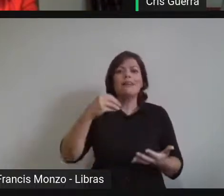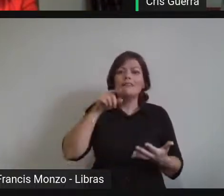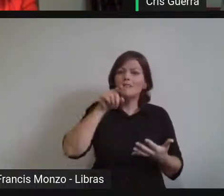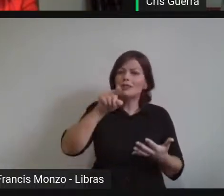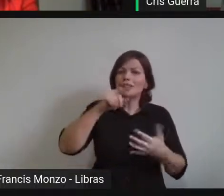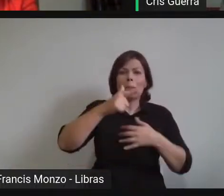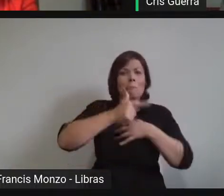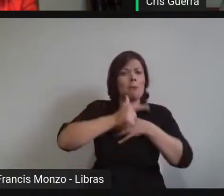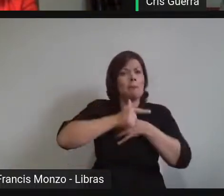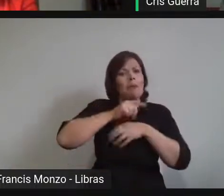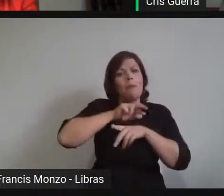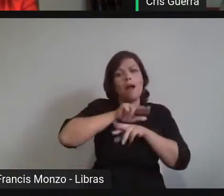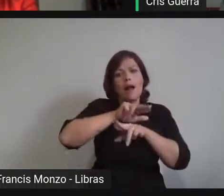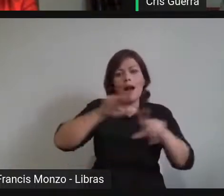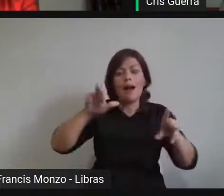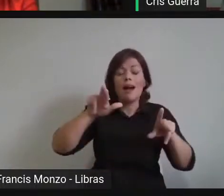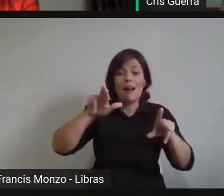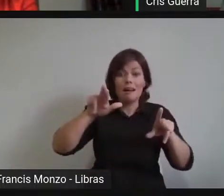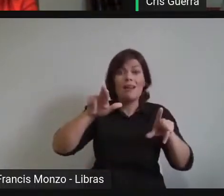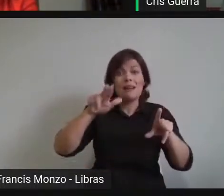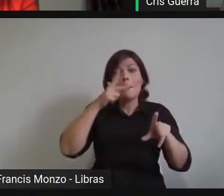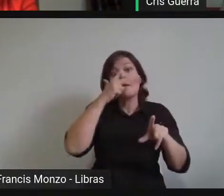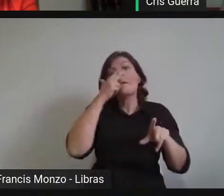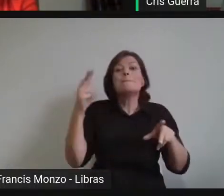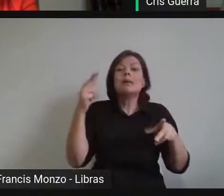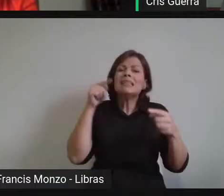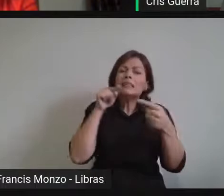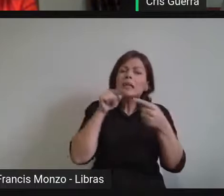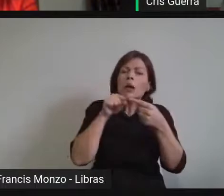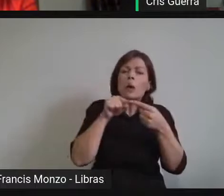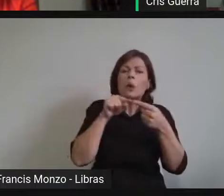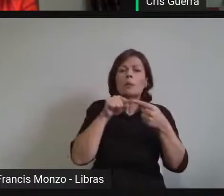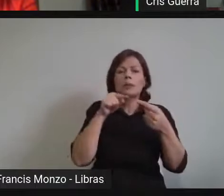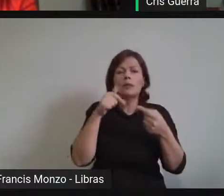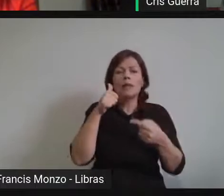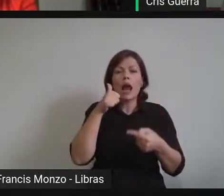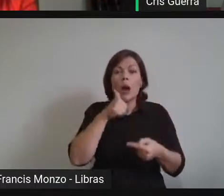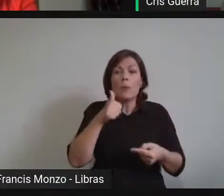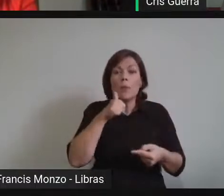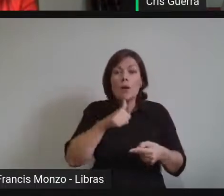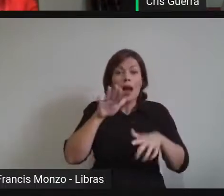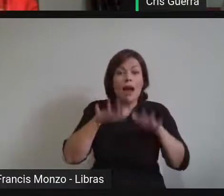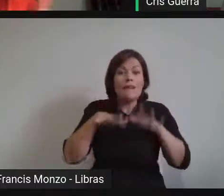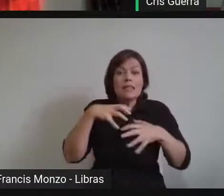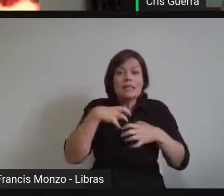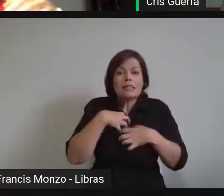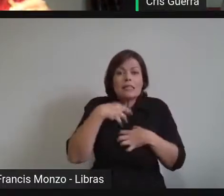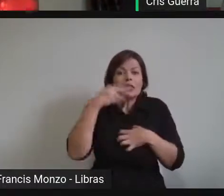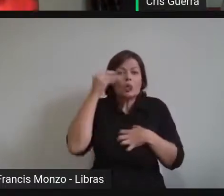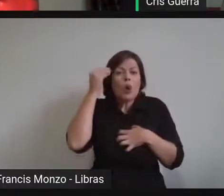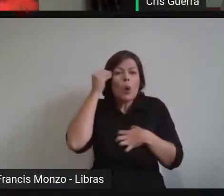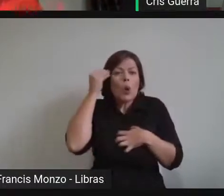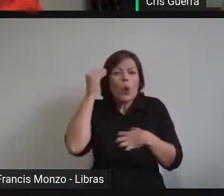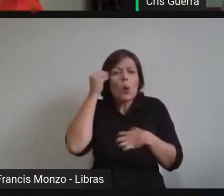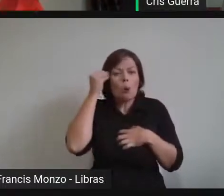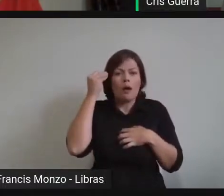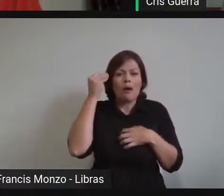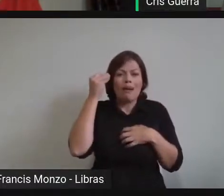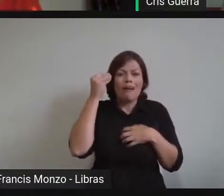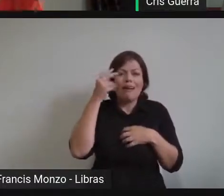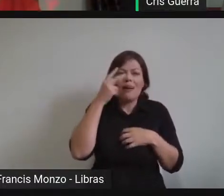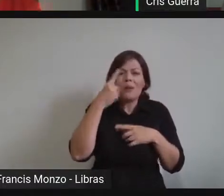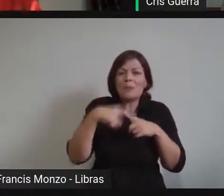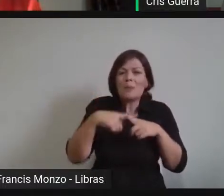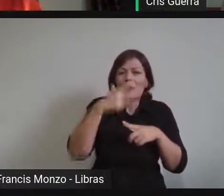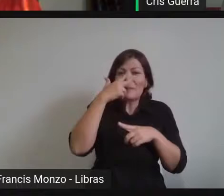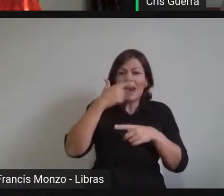a ver com a questão dos papéis, né? Da mulher se sente, às vezes, muito culpada por deixar, não é deixar o papel